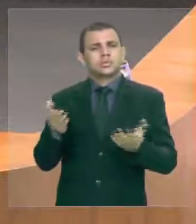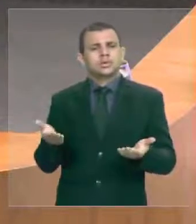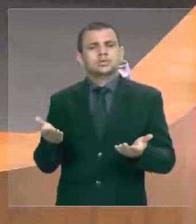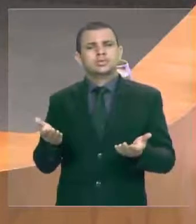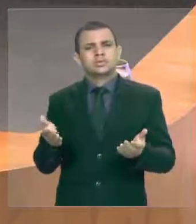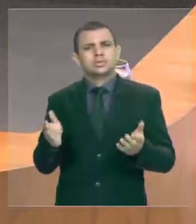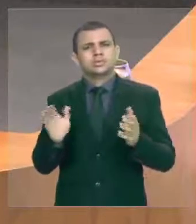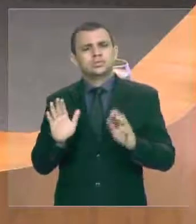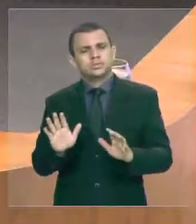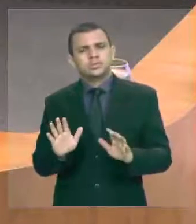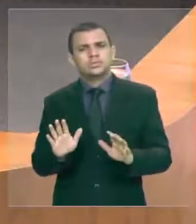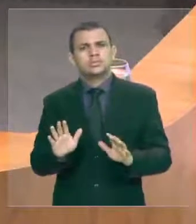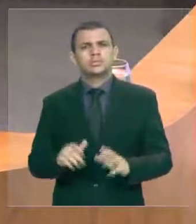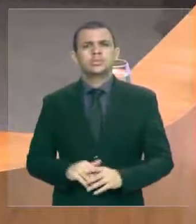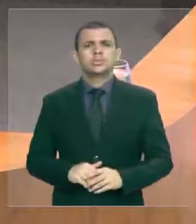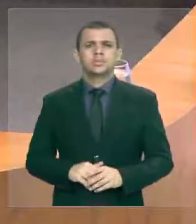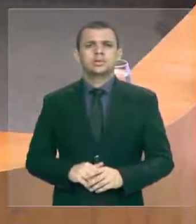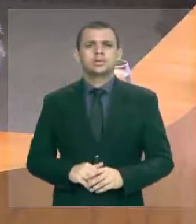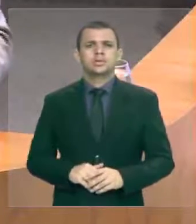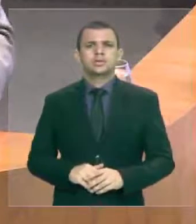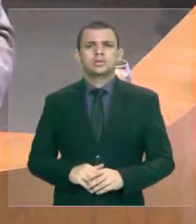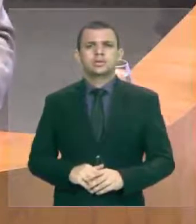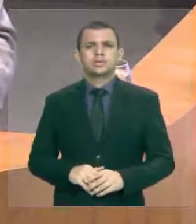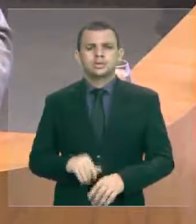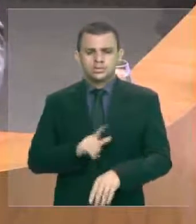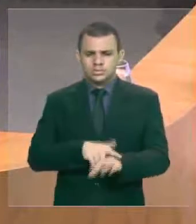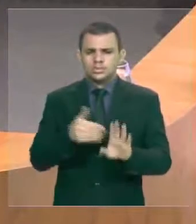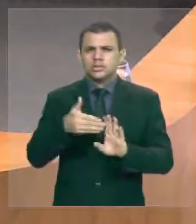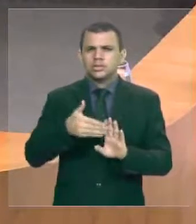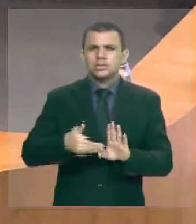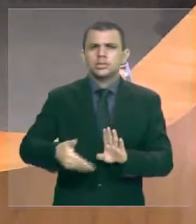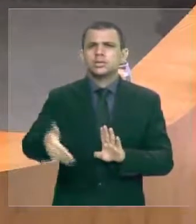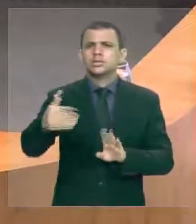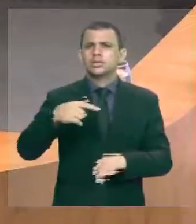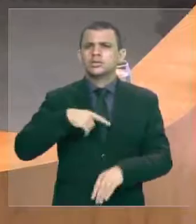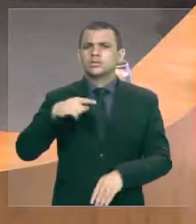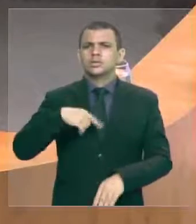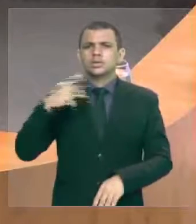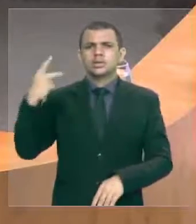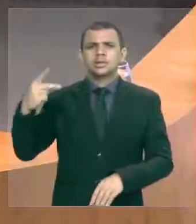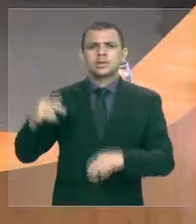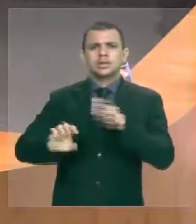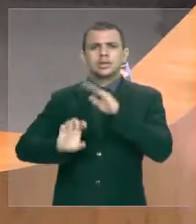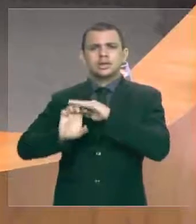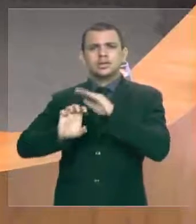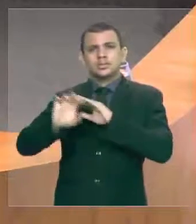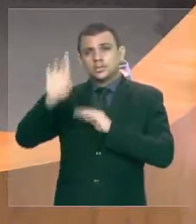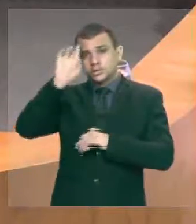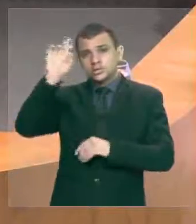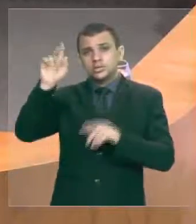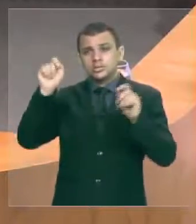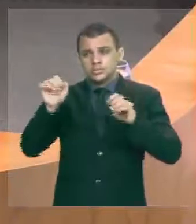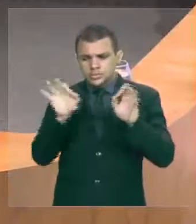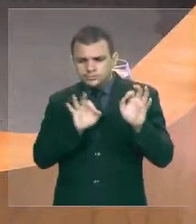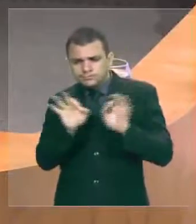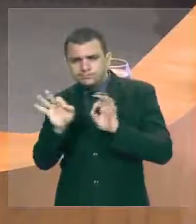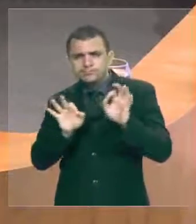senhores, quanto tempo os empresários tiveram para se